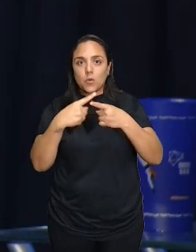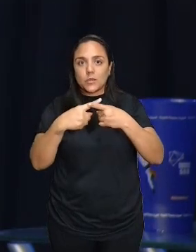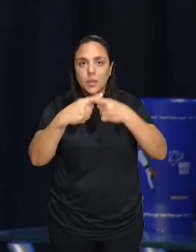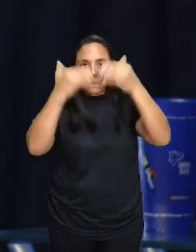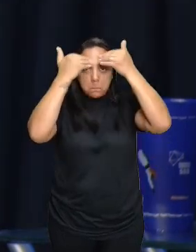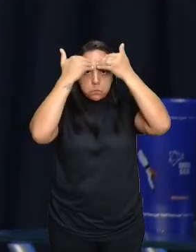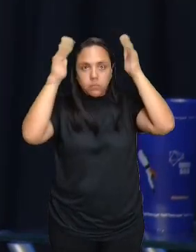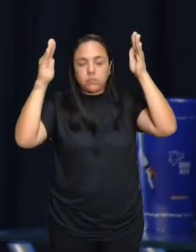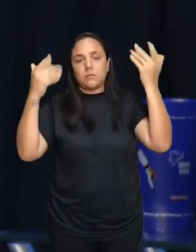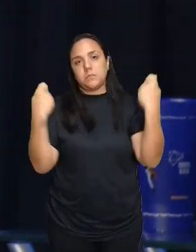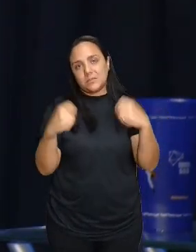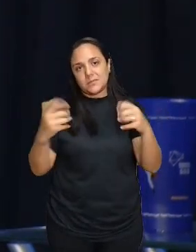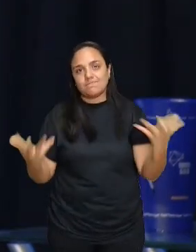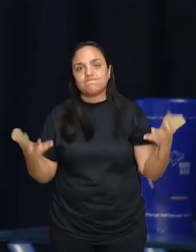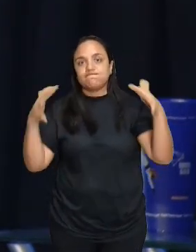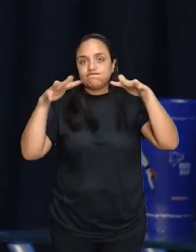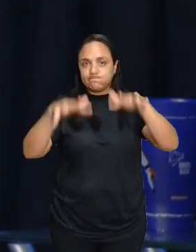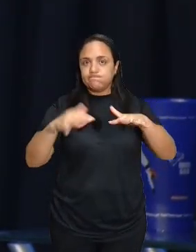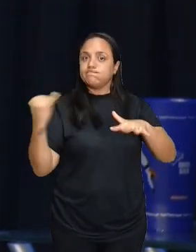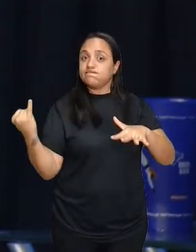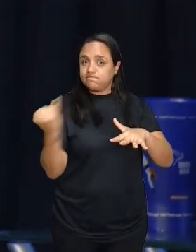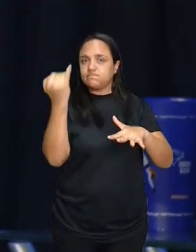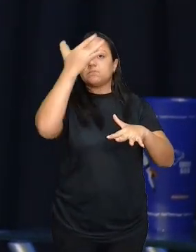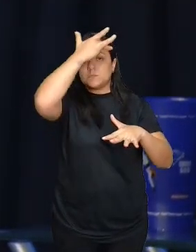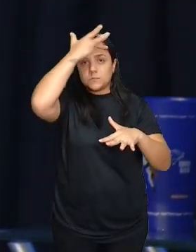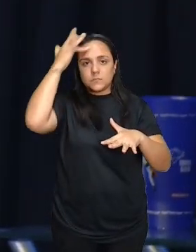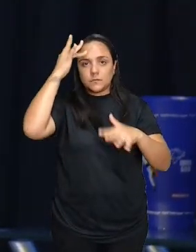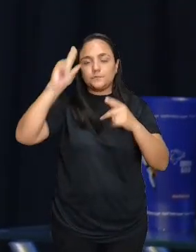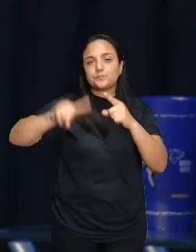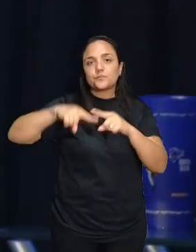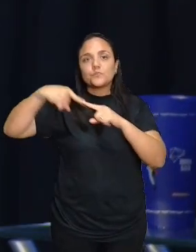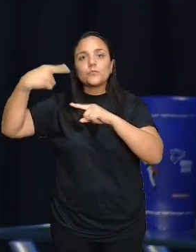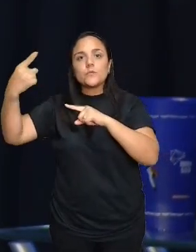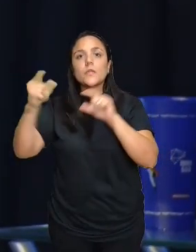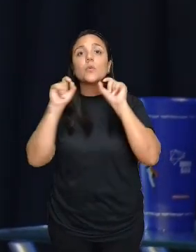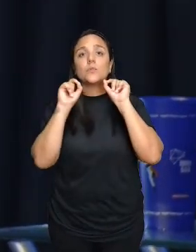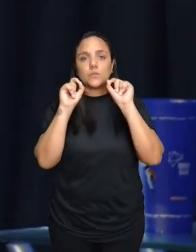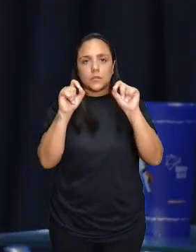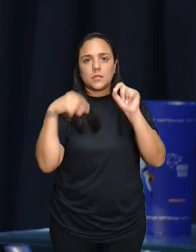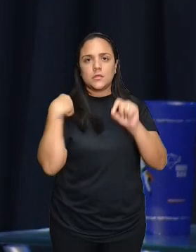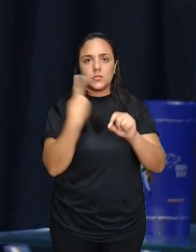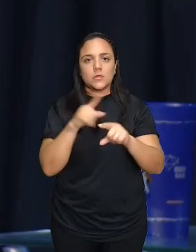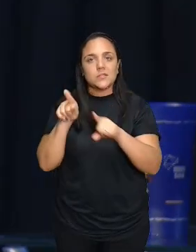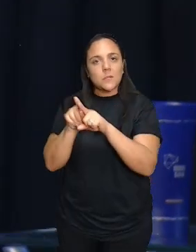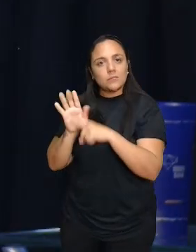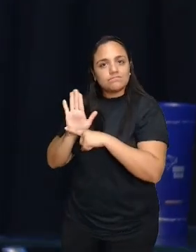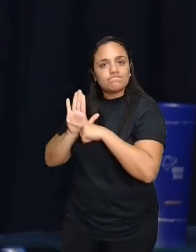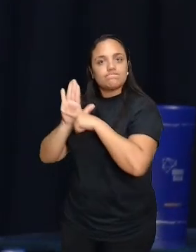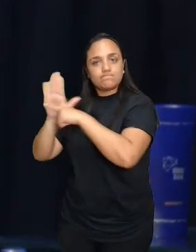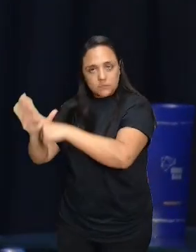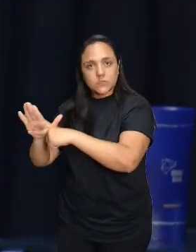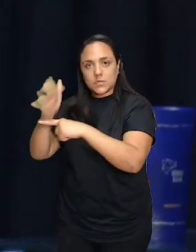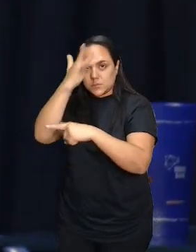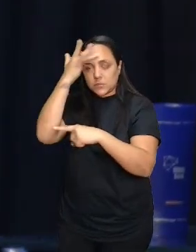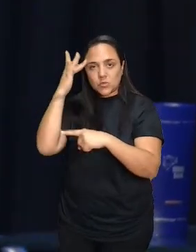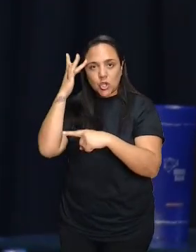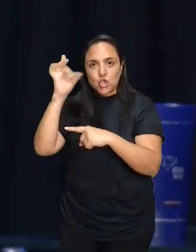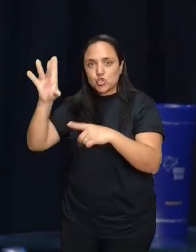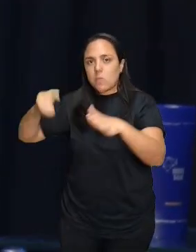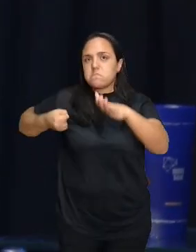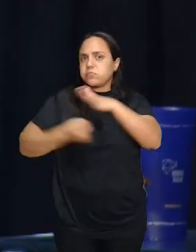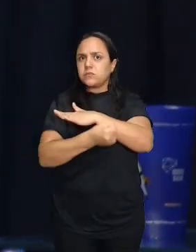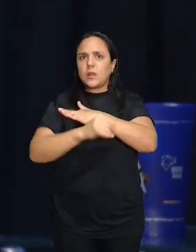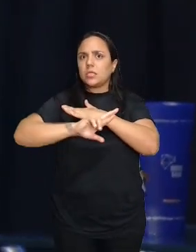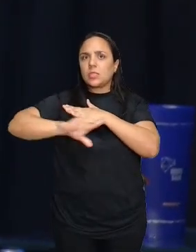e integração dessas pessoas. E, por outro lado, a gente também capacita todo esse público, não só para a empregabilidade, mas